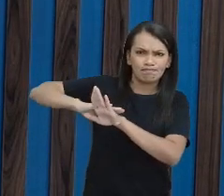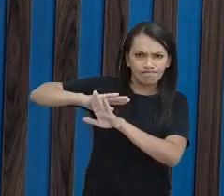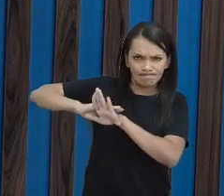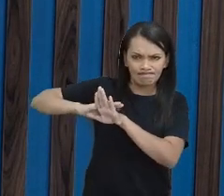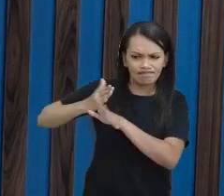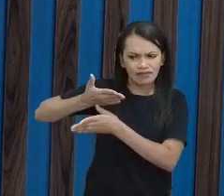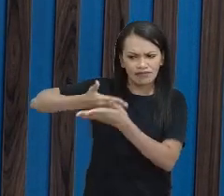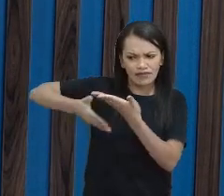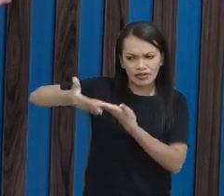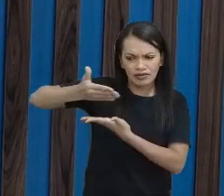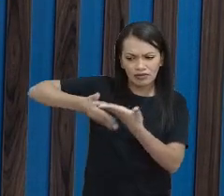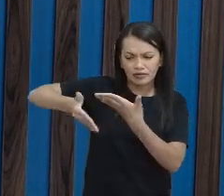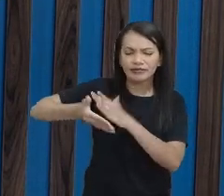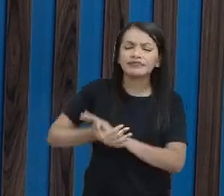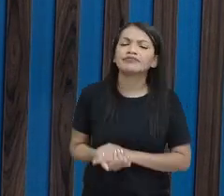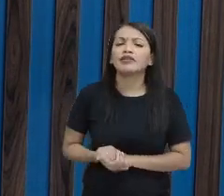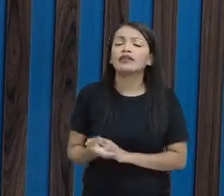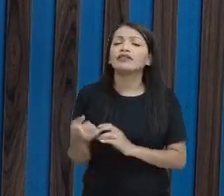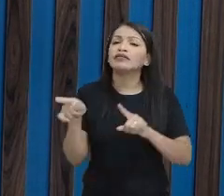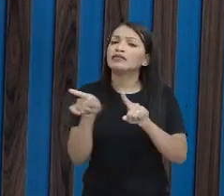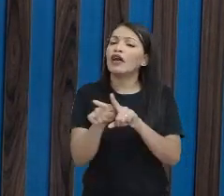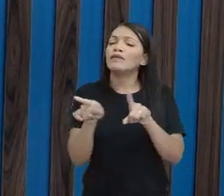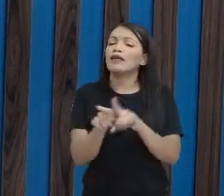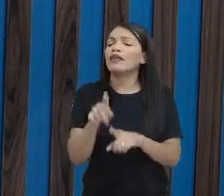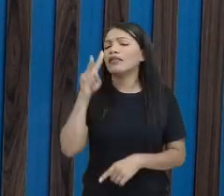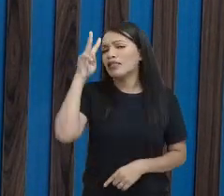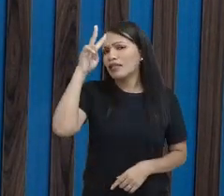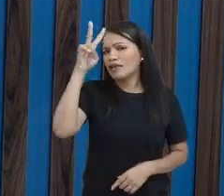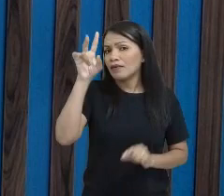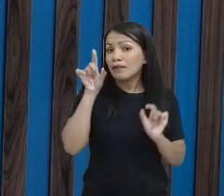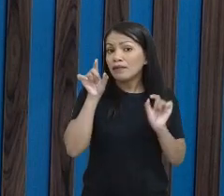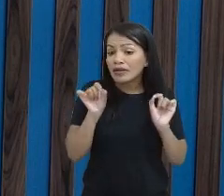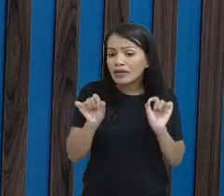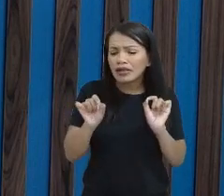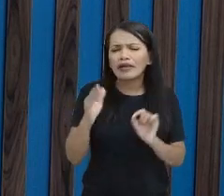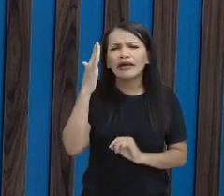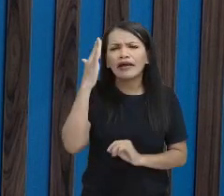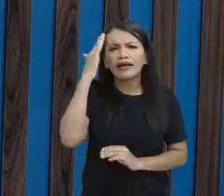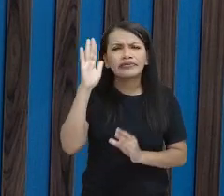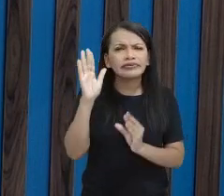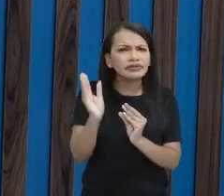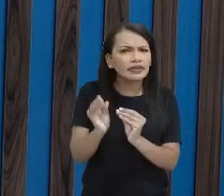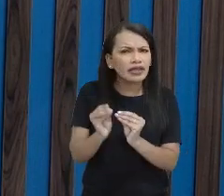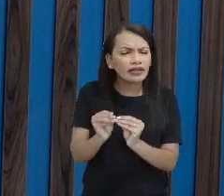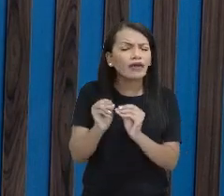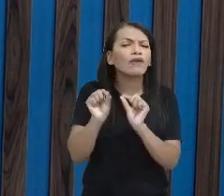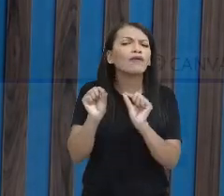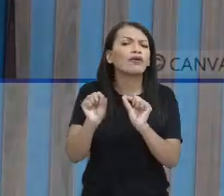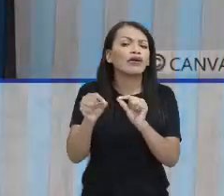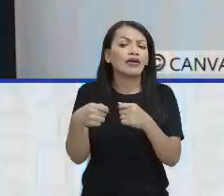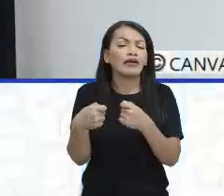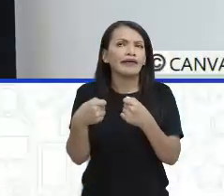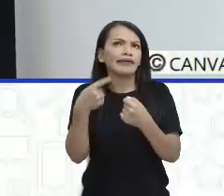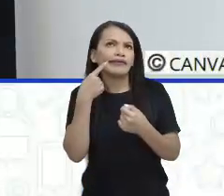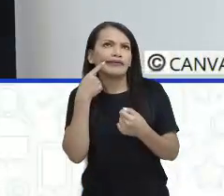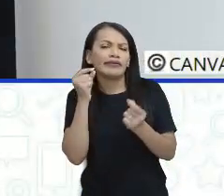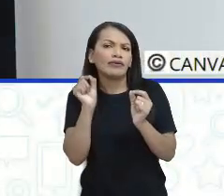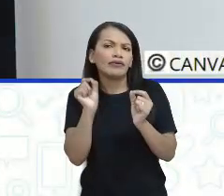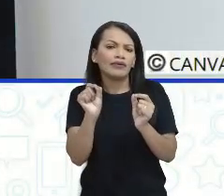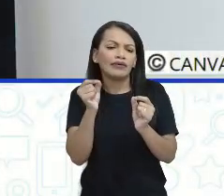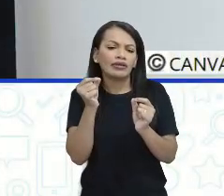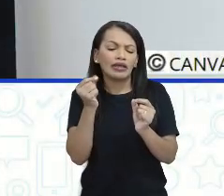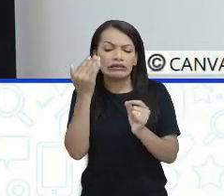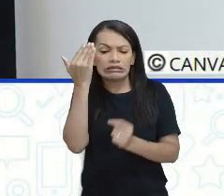entre eles. Vale ressaltar que a compreensão da intertextualidade pressupõe a partilha